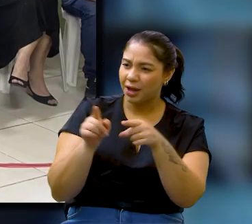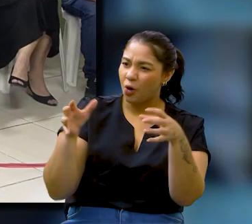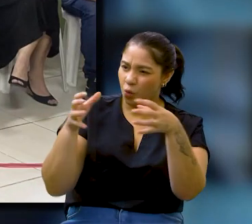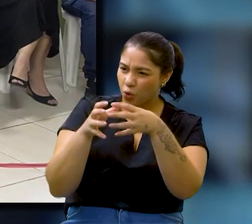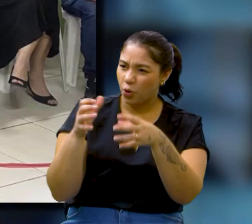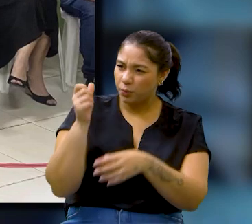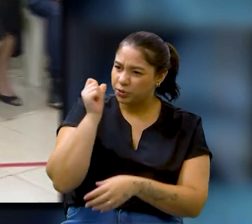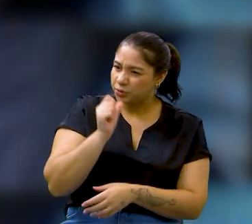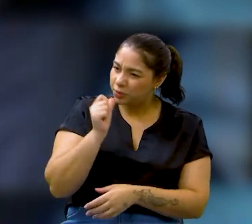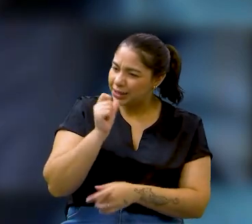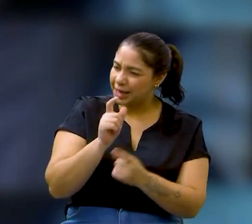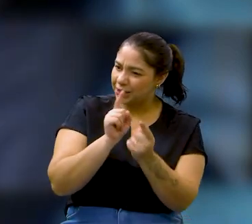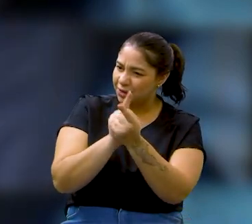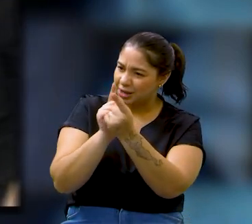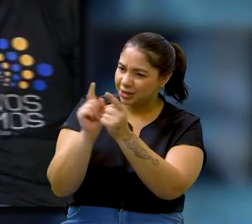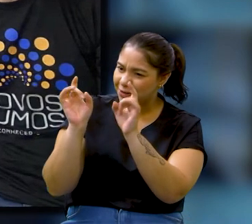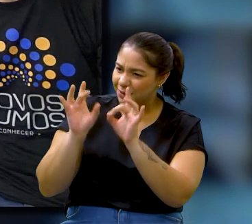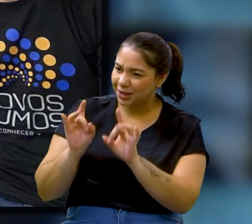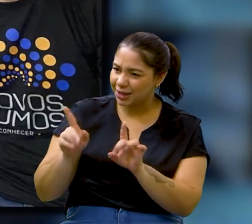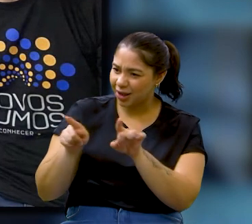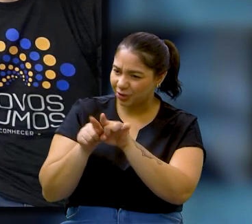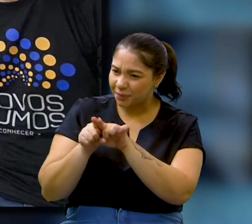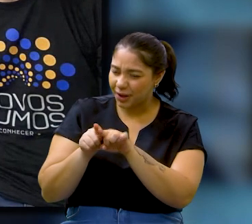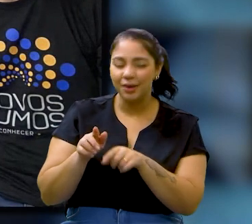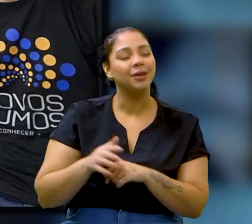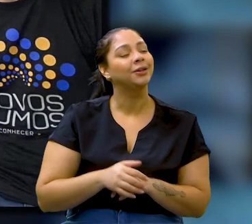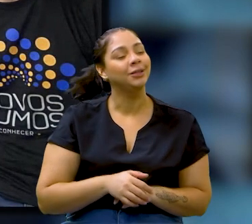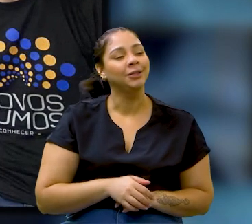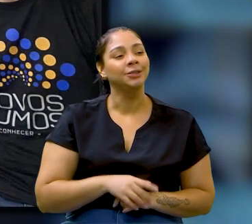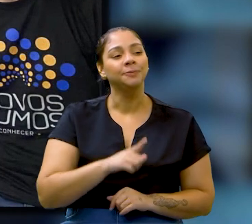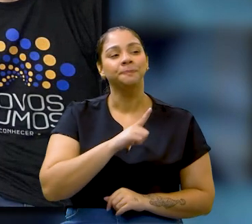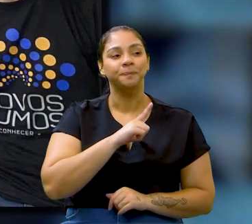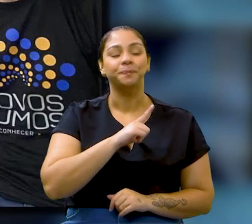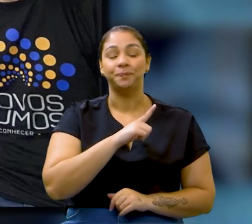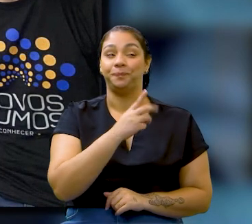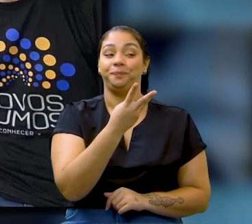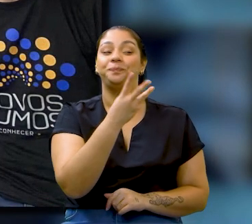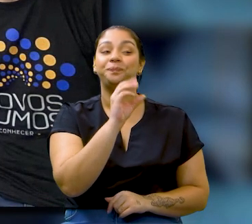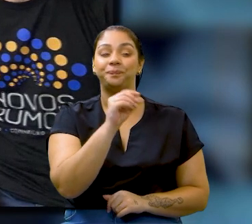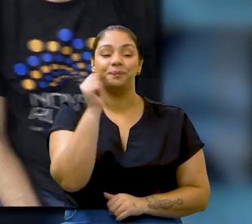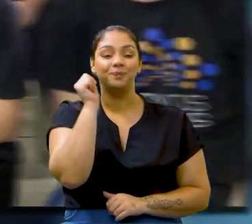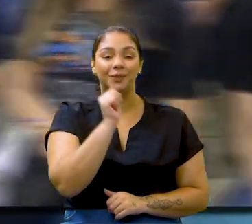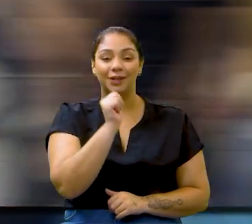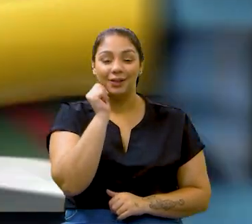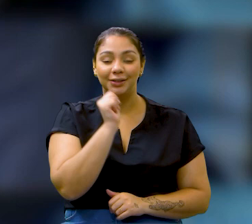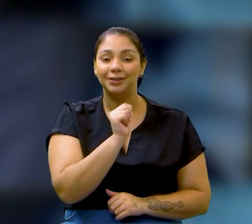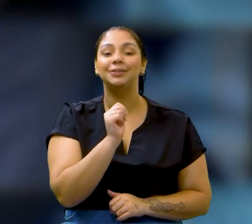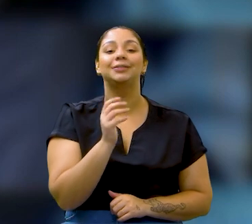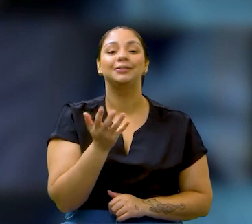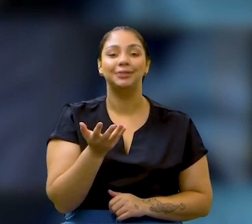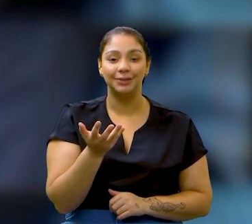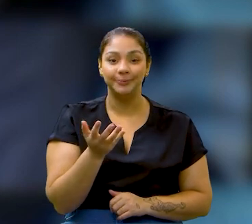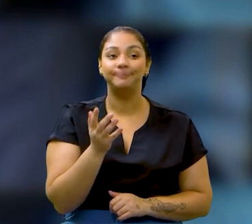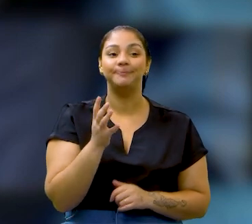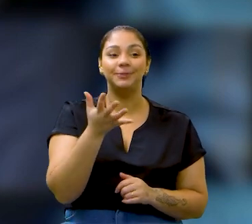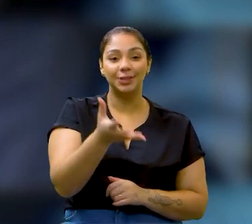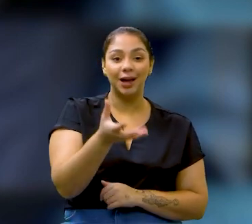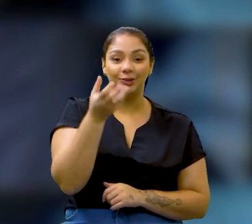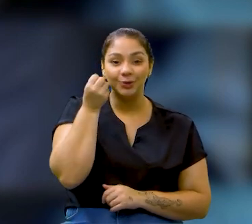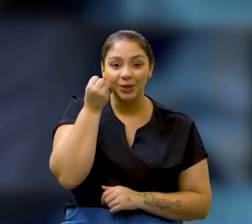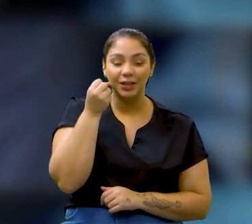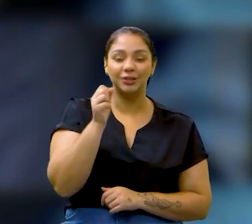de mulheres que também está tendo esse atendimento especial. A gente tem 30 mulheres, tá? Que